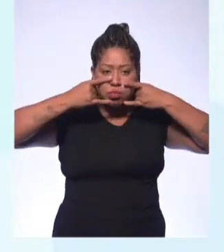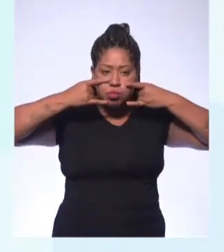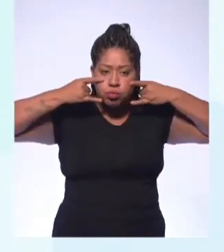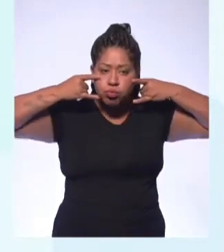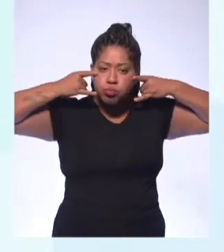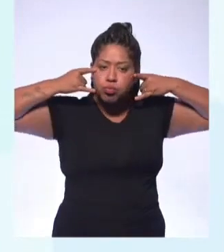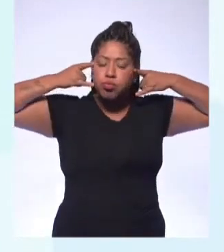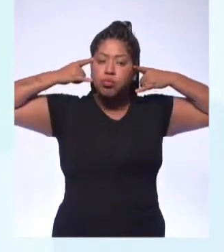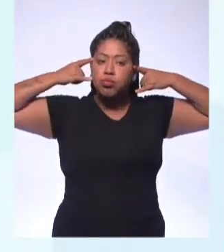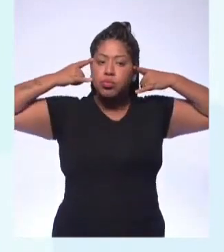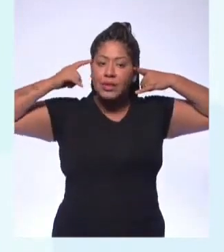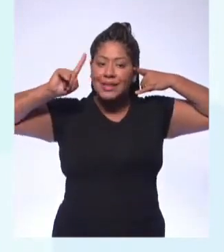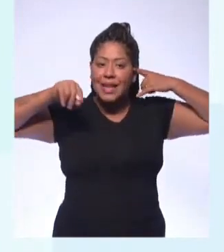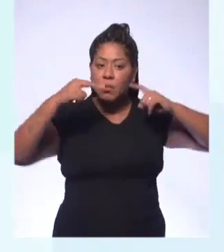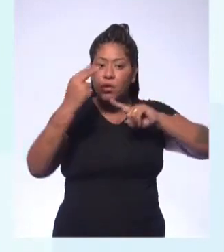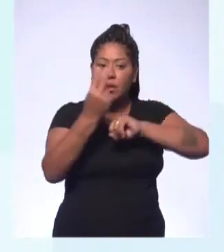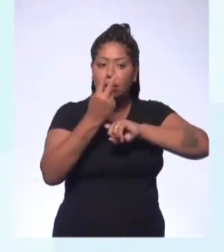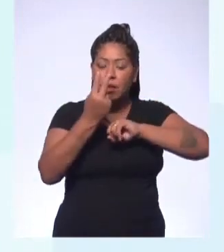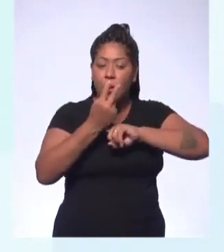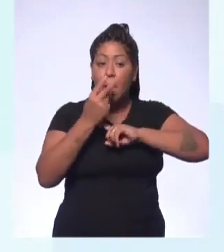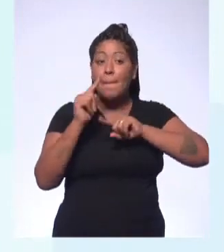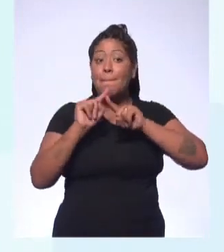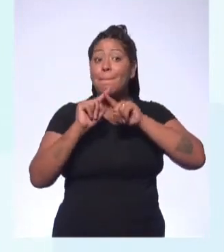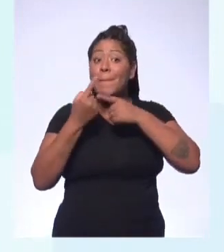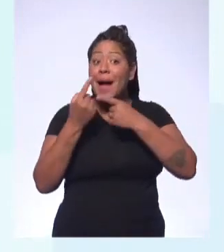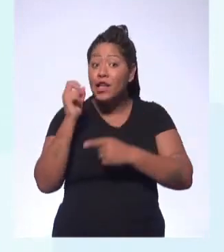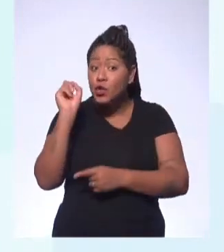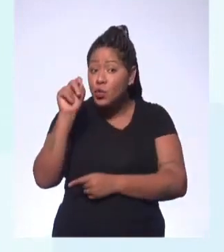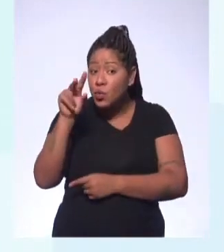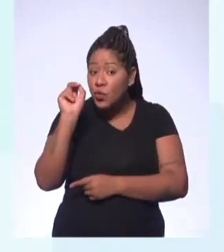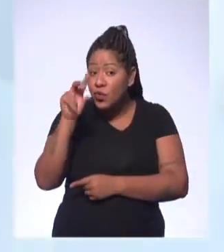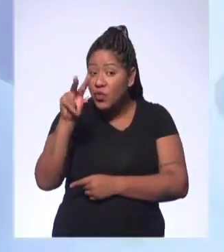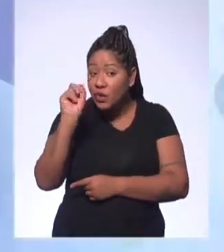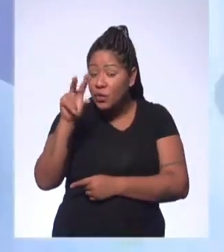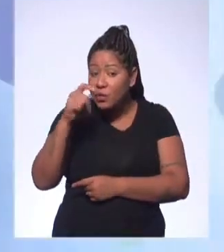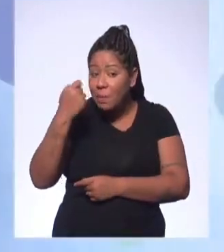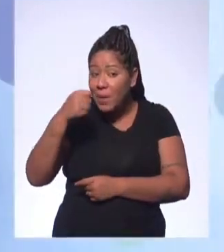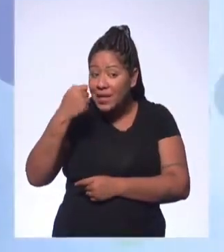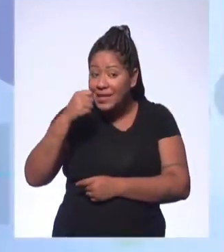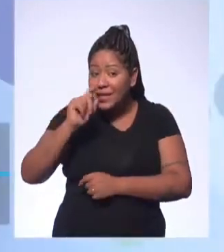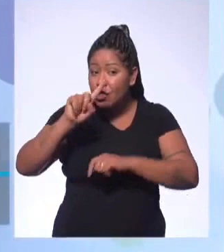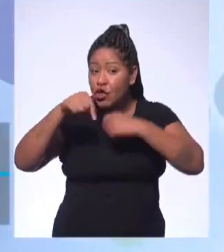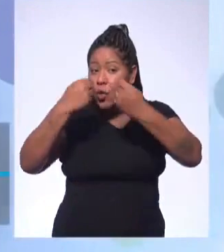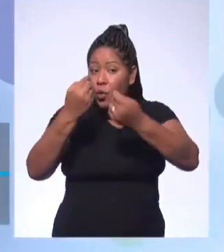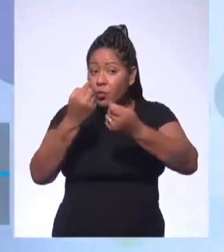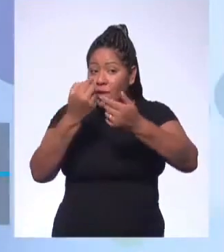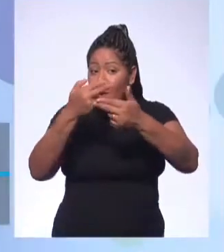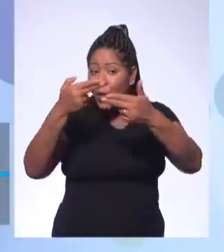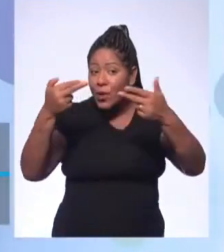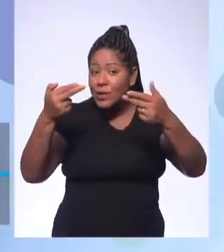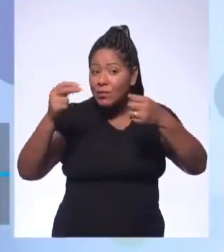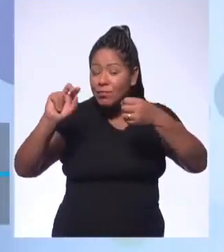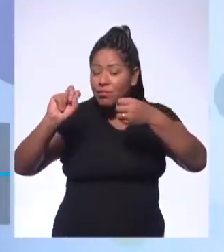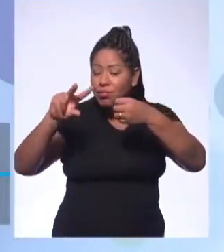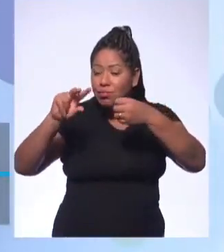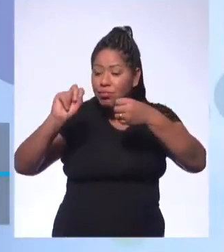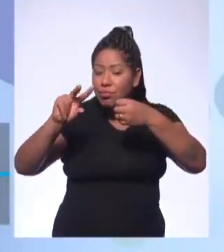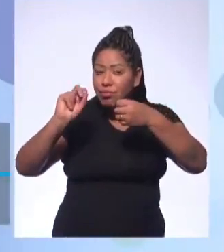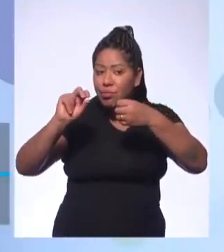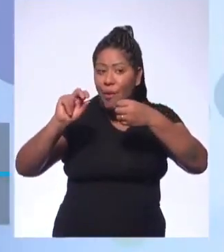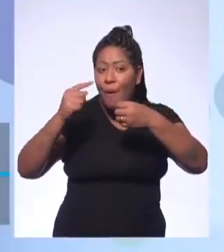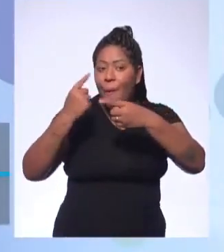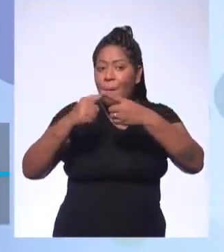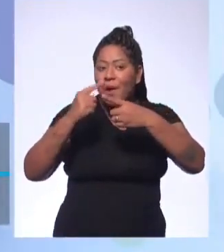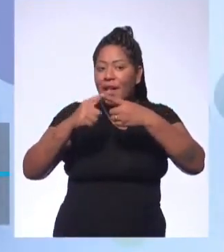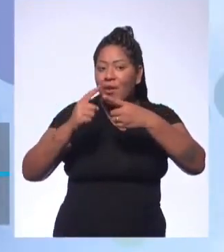um vírus, mas o vírus ele precisa pegar carona na poeira, precisa pegar carona em outras coisas. O vírus ele não voa, ele não anda.